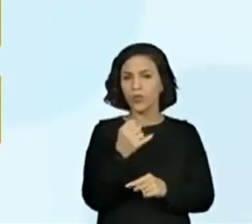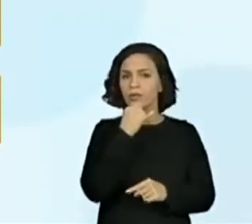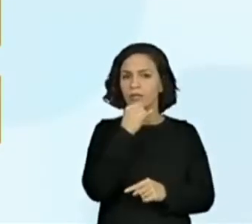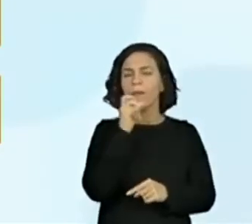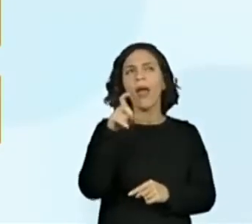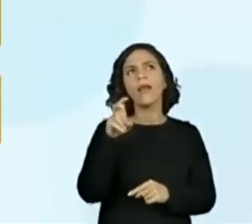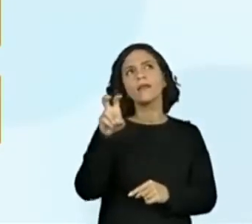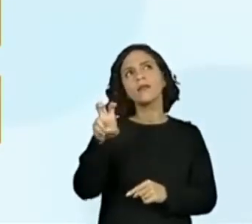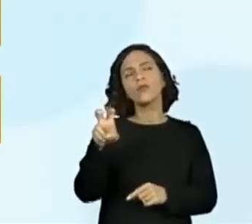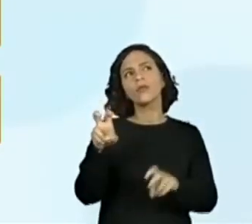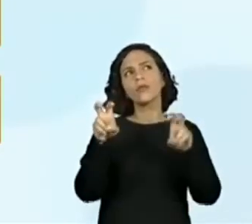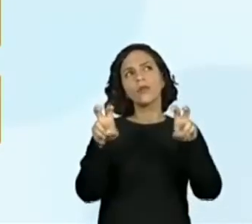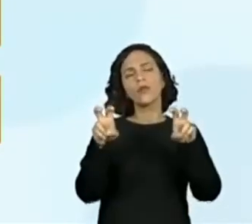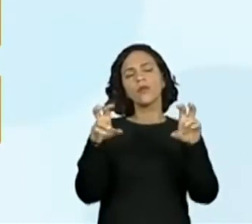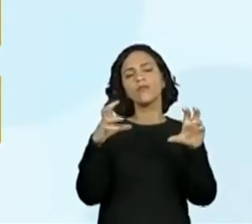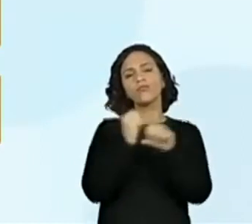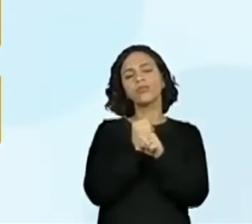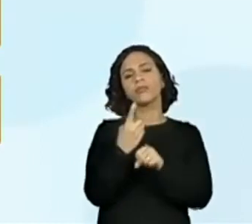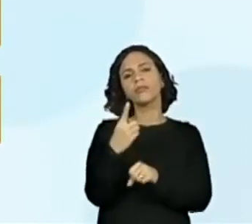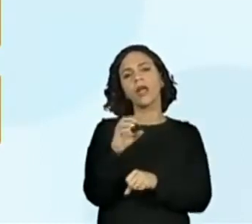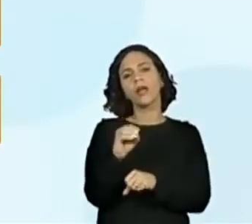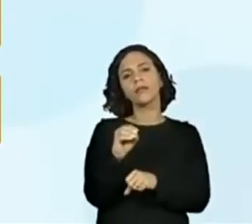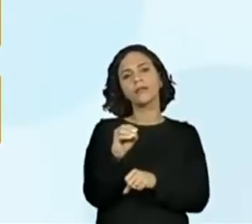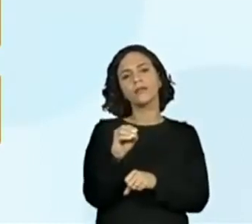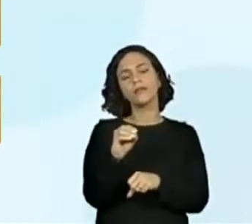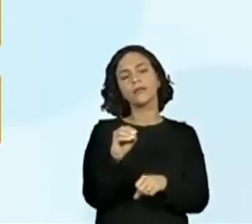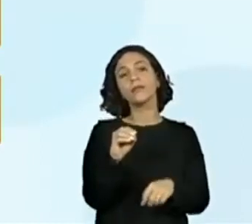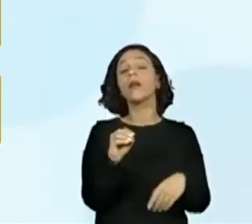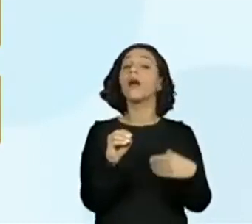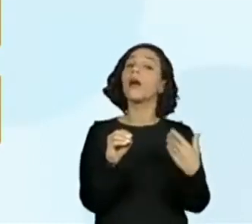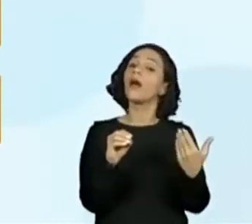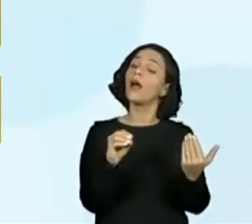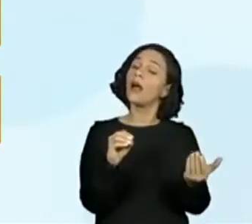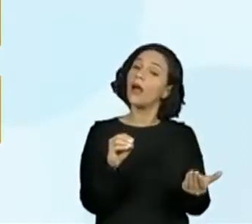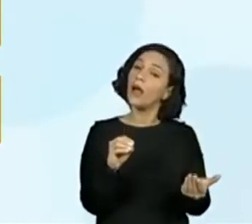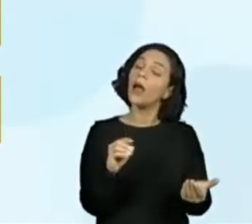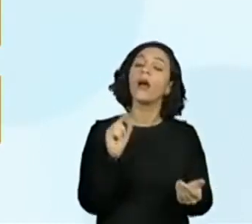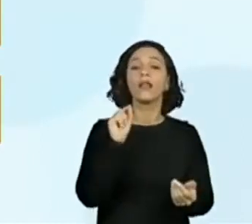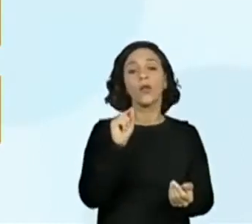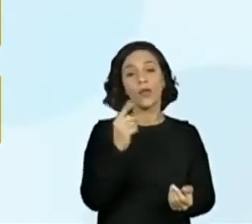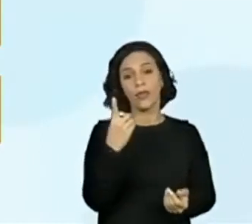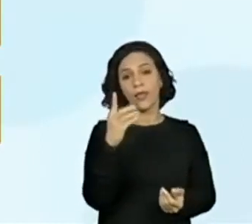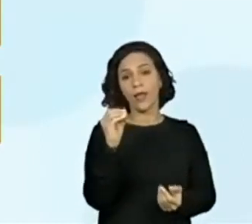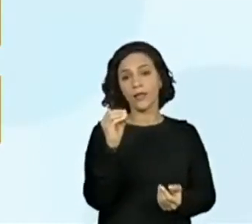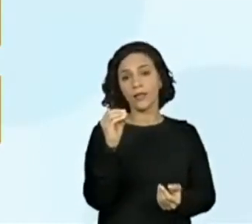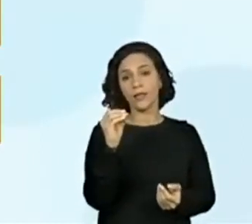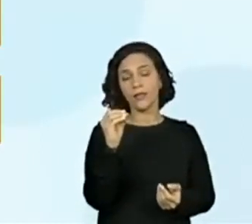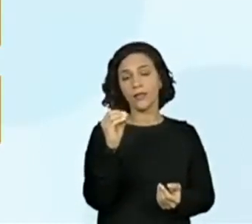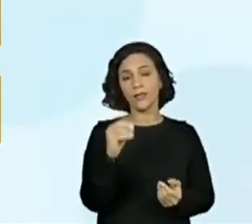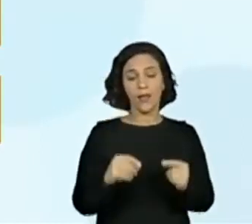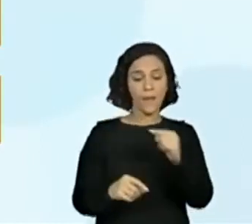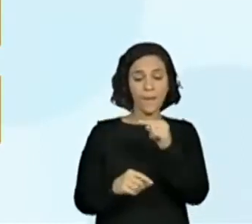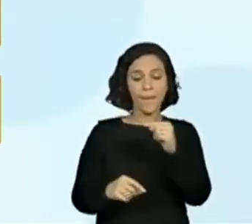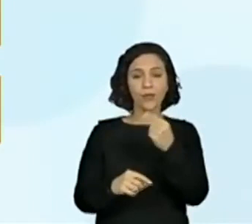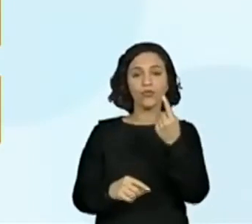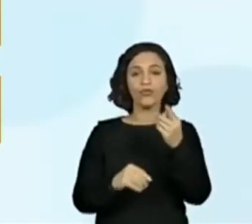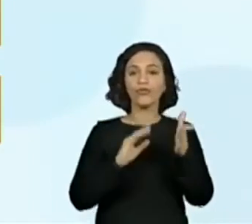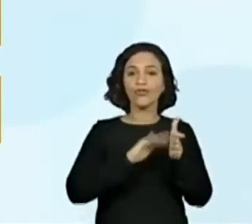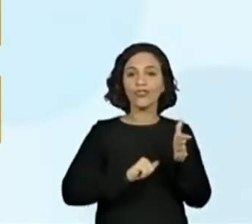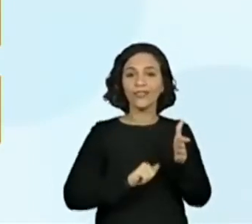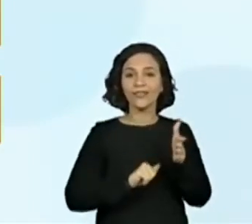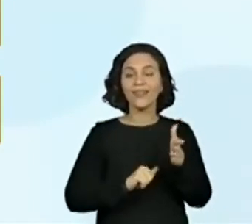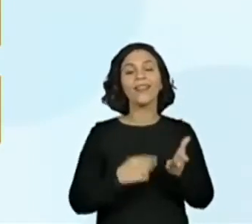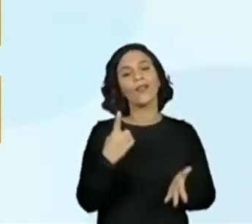mais 5? Que seriam 10. Isso, daria 10. Então, é o mesmo que eu pegar o 10 e tirar 1.